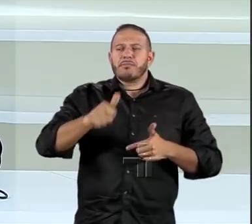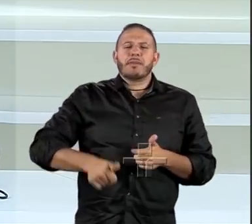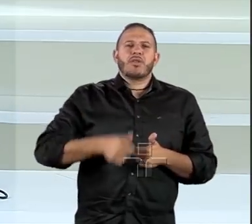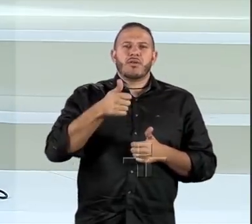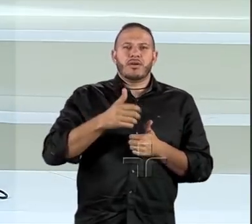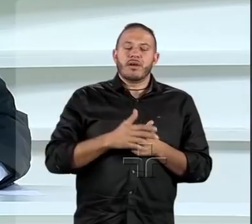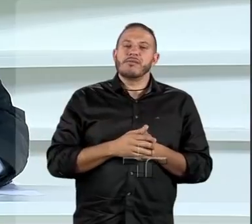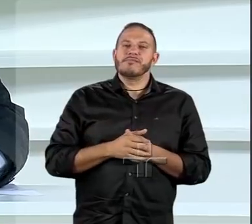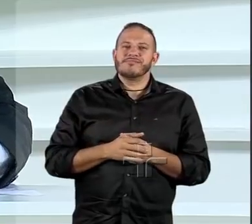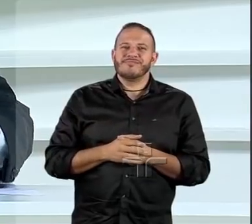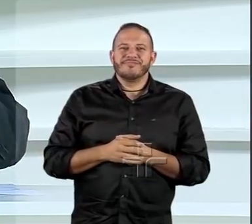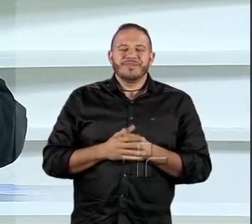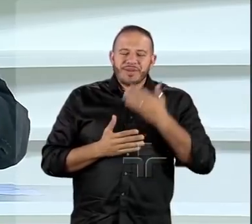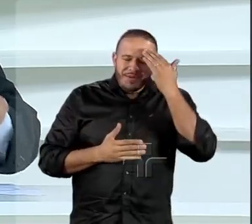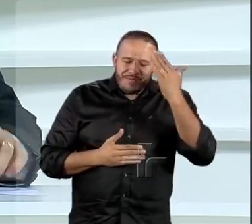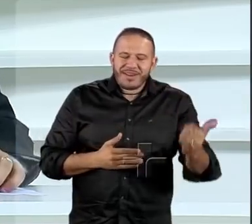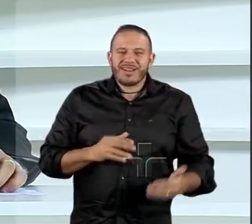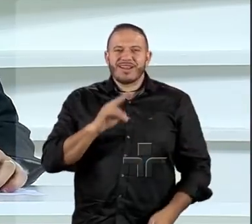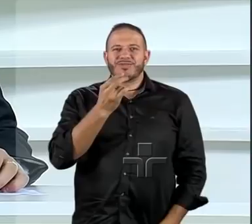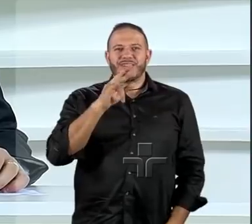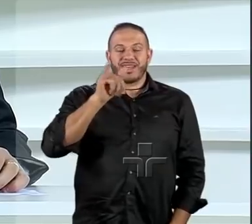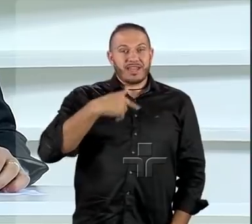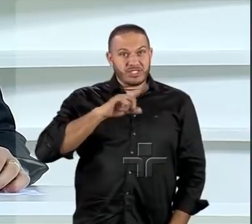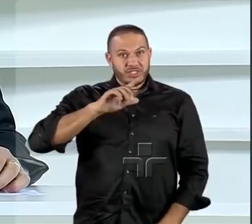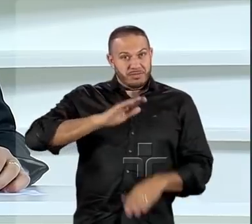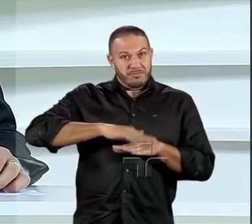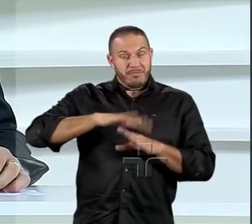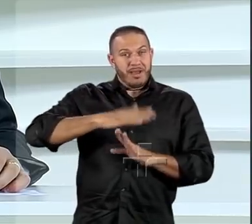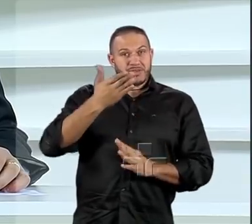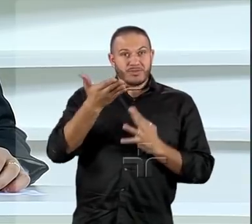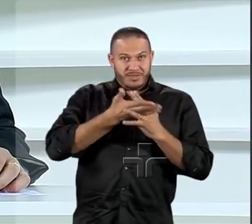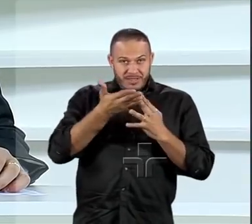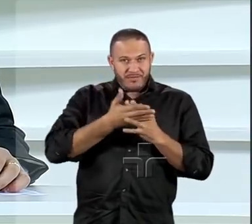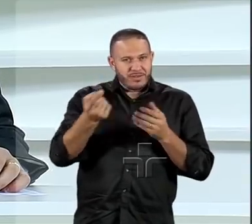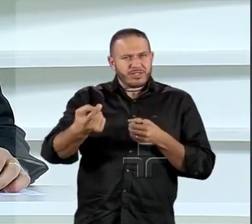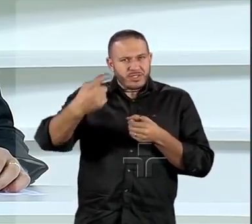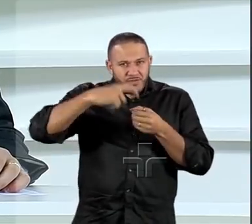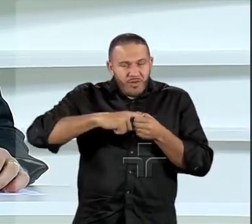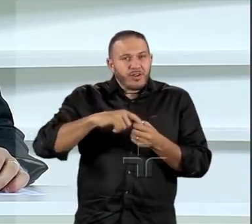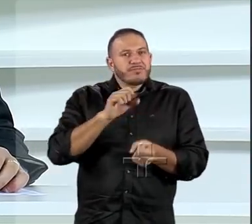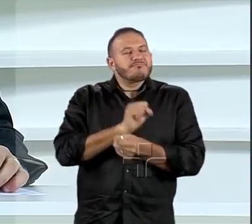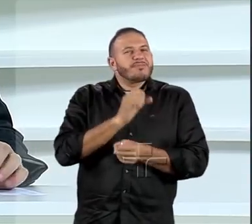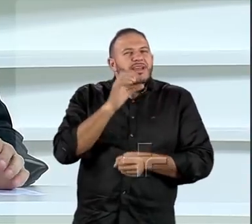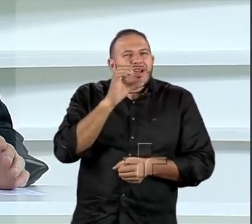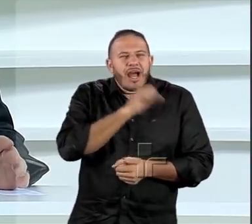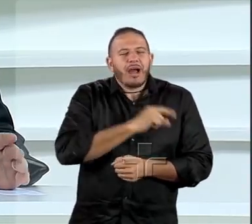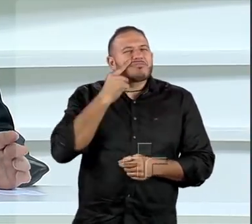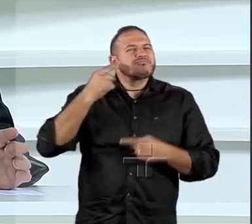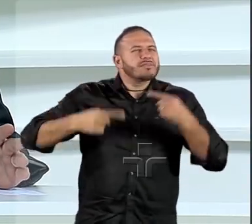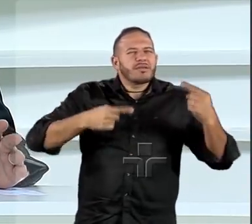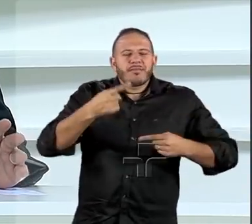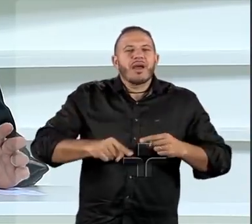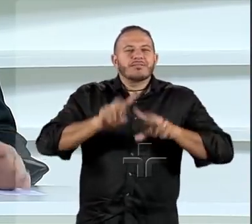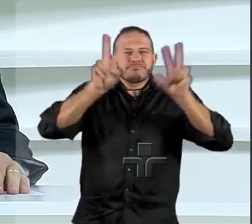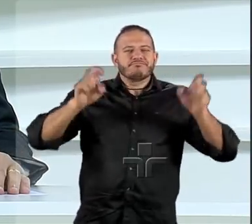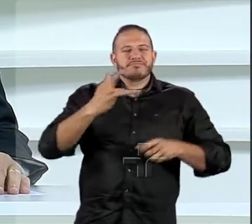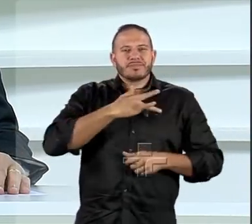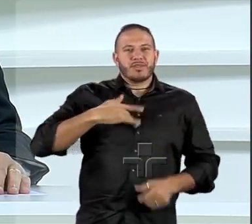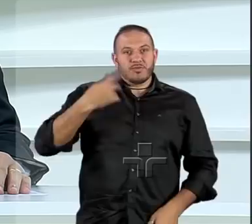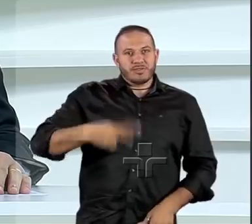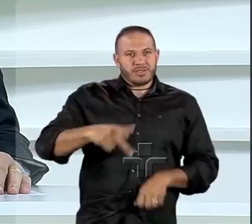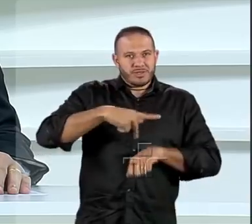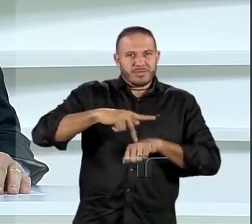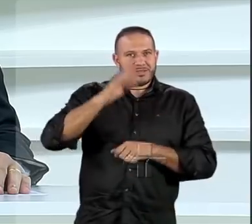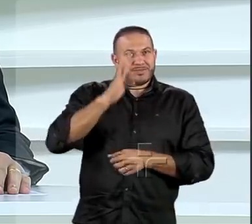também. Obrigado, Henrique. A gente vai para mais um intervalo e voltamos já já com o debate sobre os desafios da saúde no país. Não